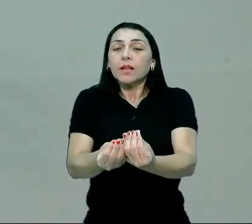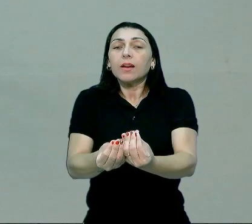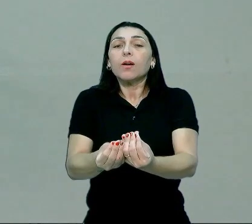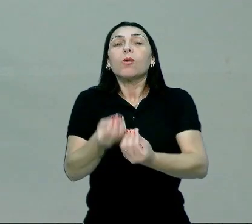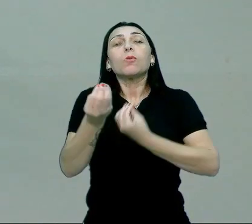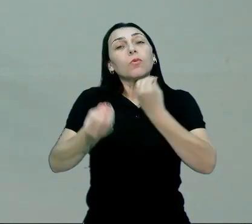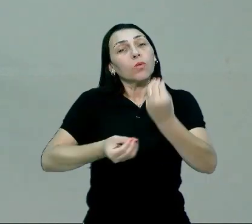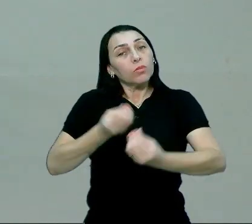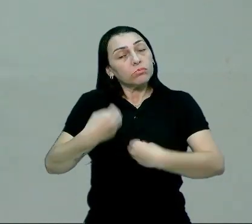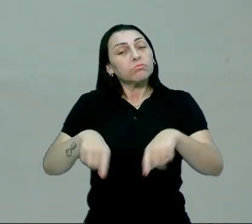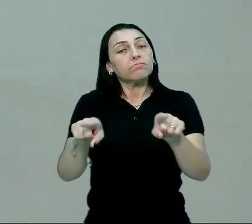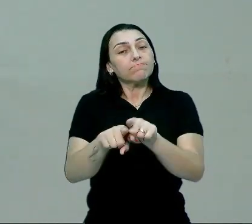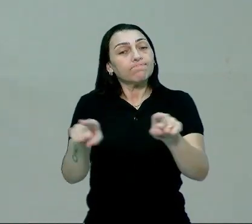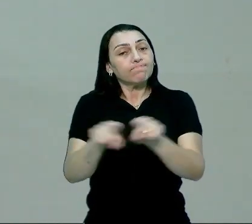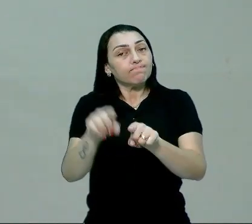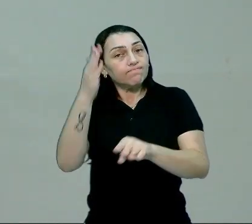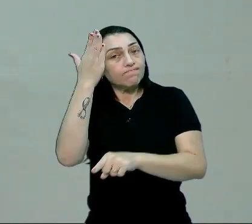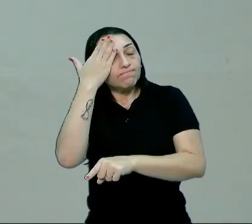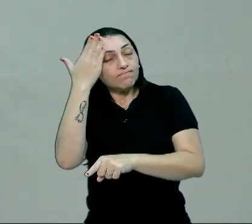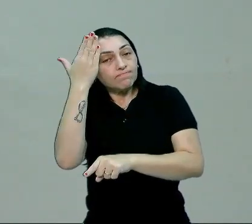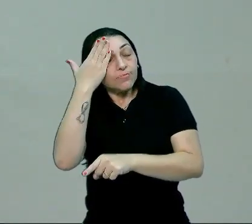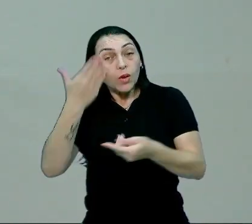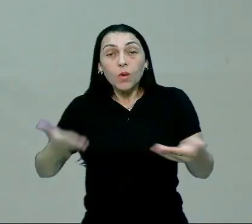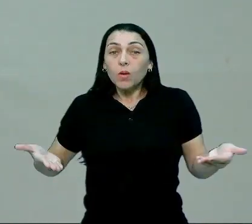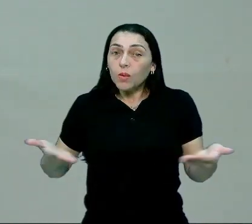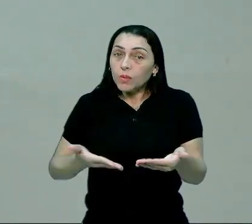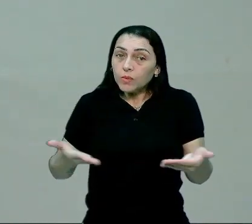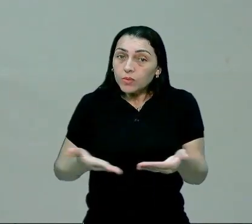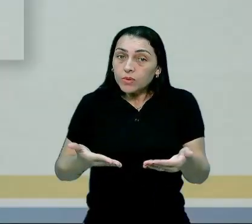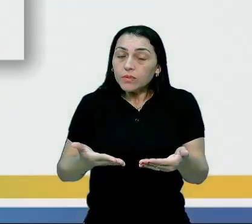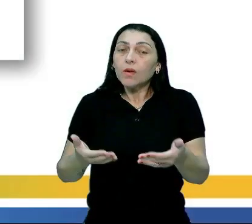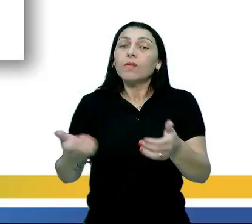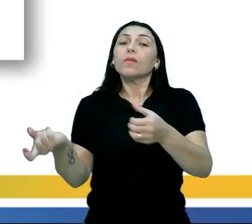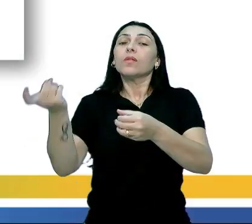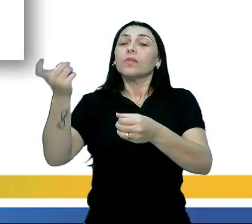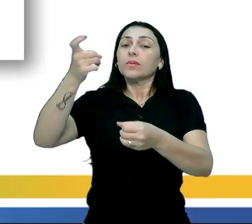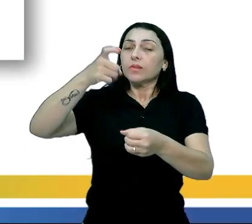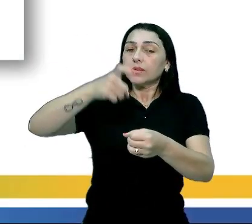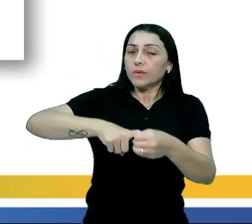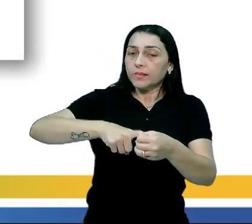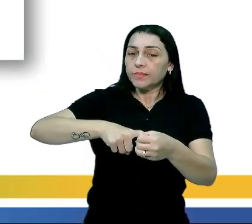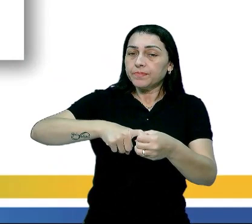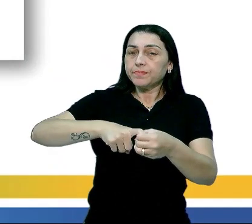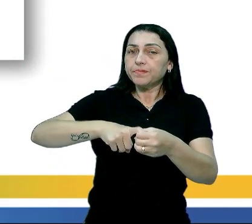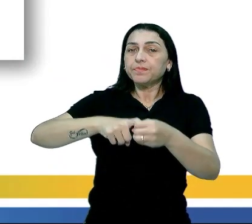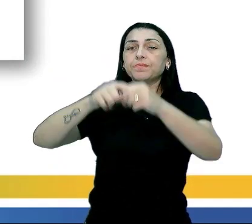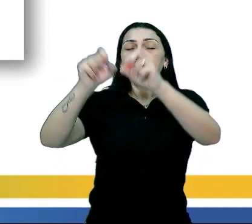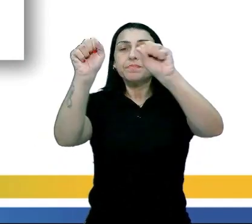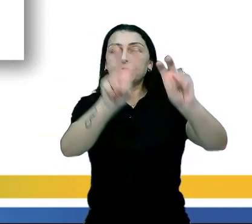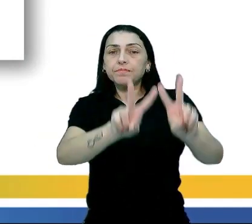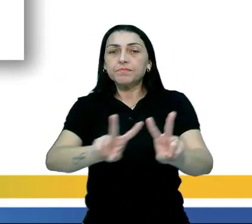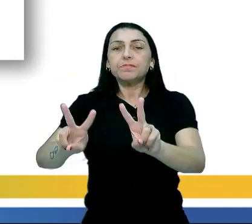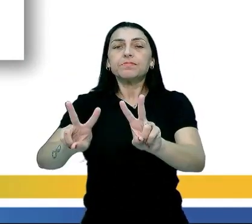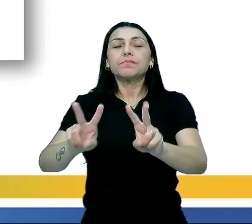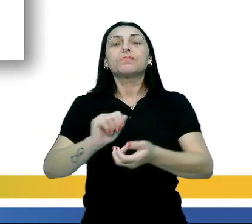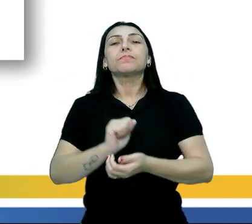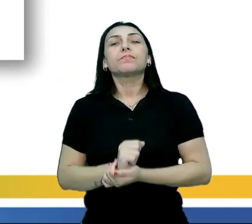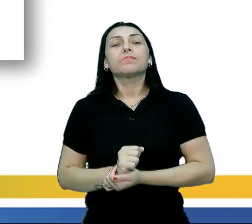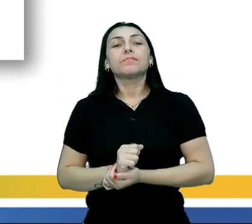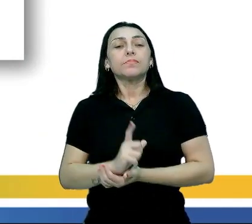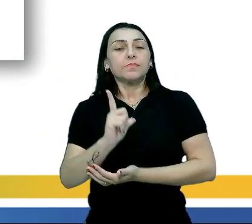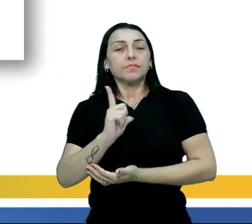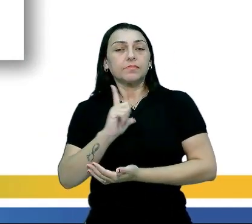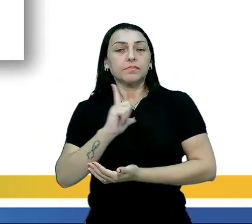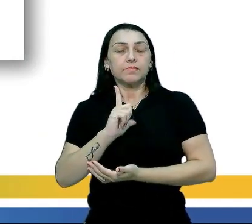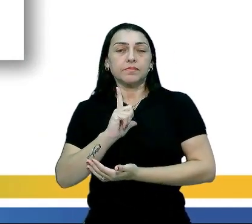como comumente entendemos hoje. Então, eu vou voltar, visualiza em tela. Então,